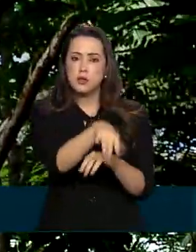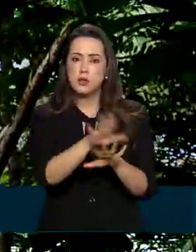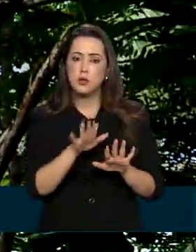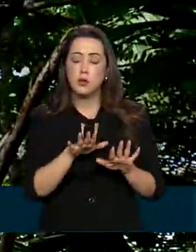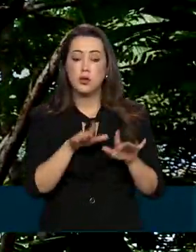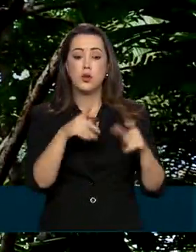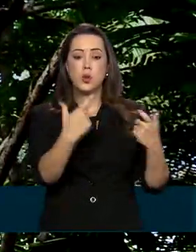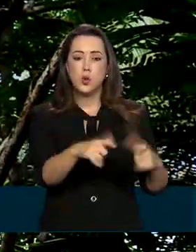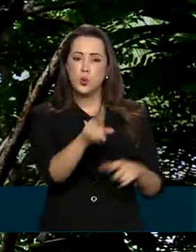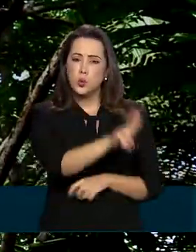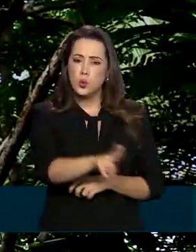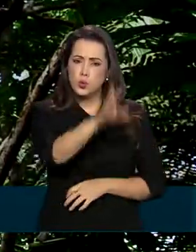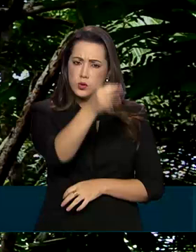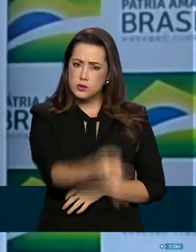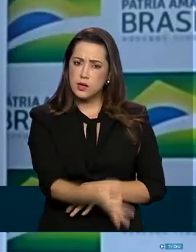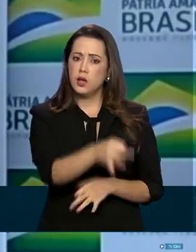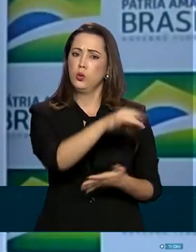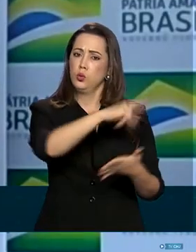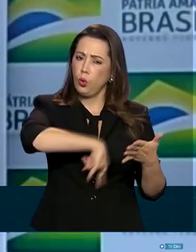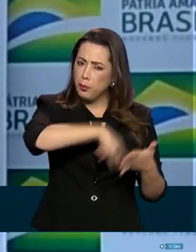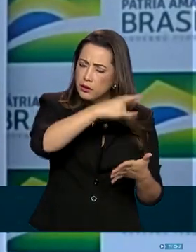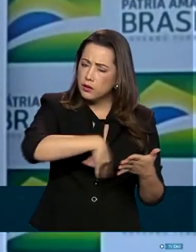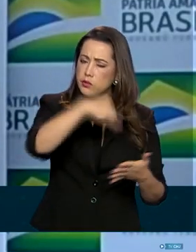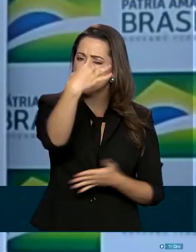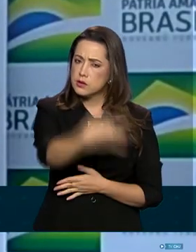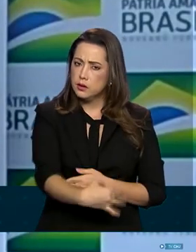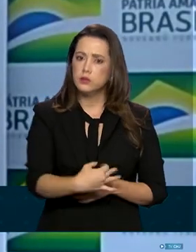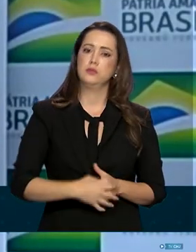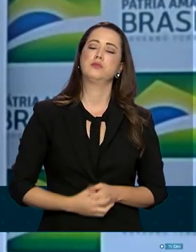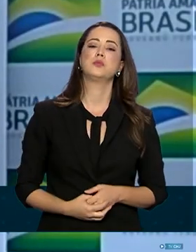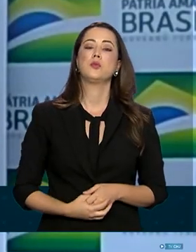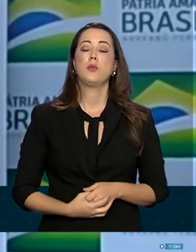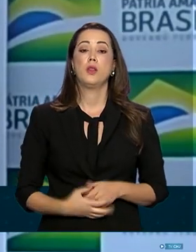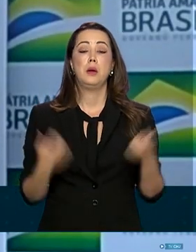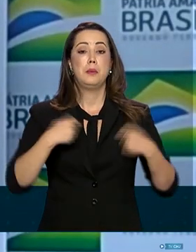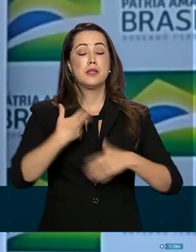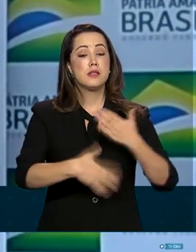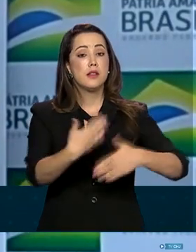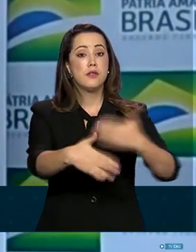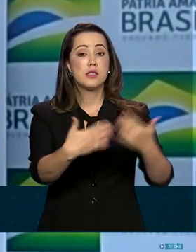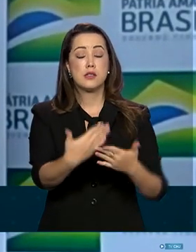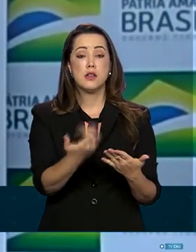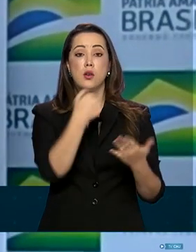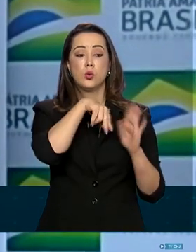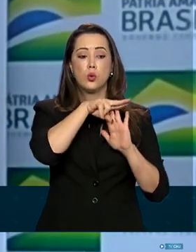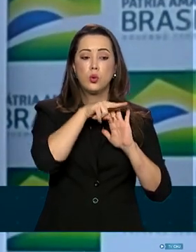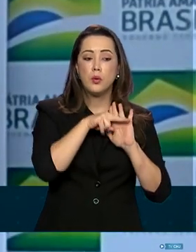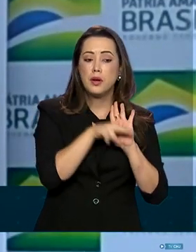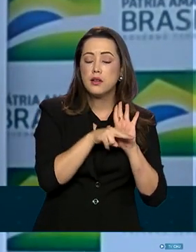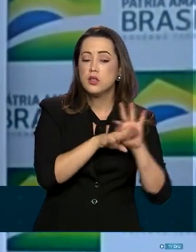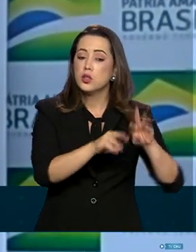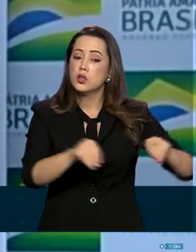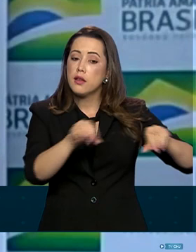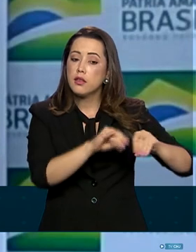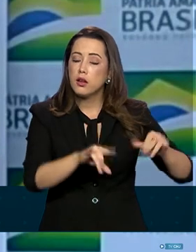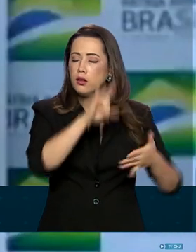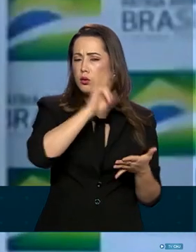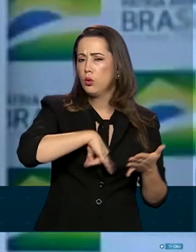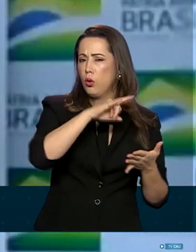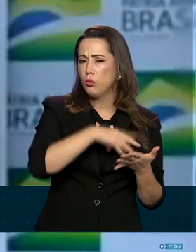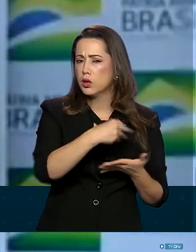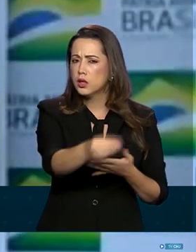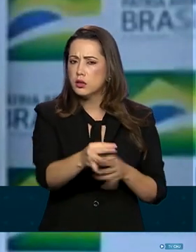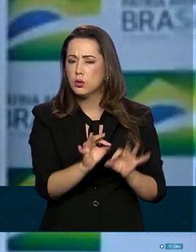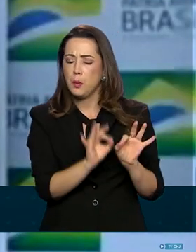ocupação regular do solo na região. Será preciso avançar na política de regulamentação fundiária, ordenamento